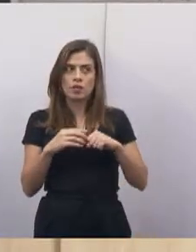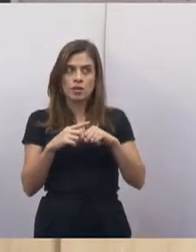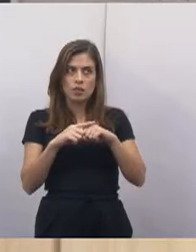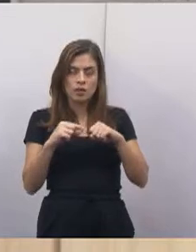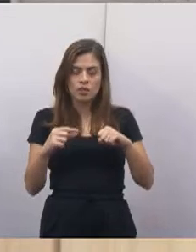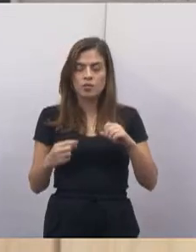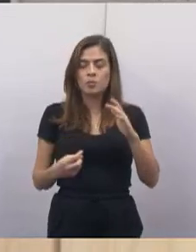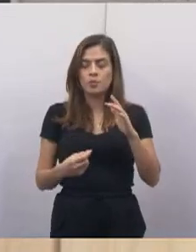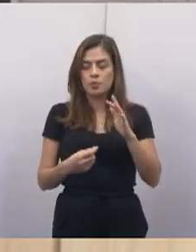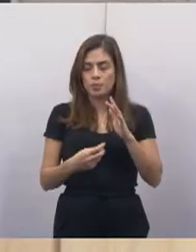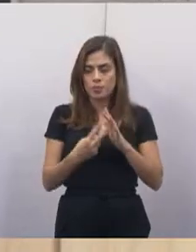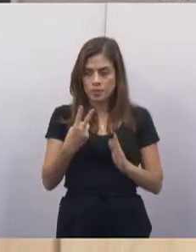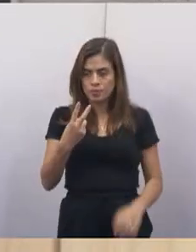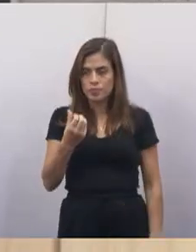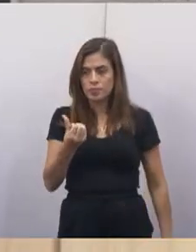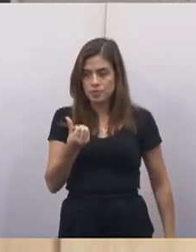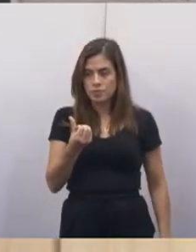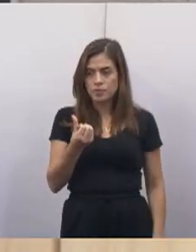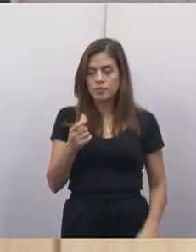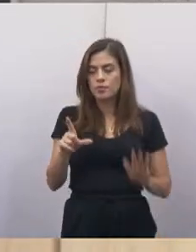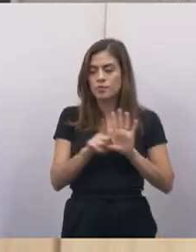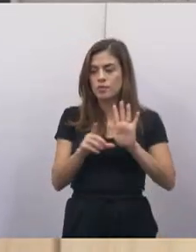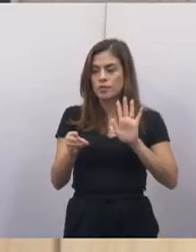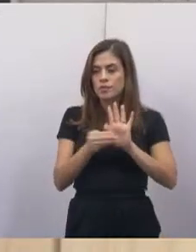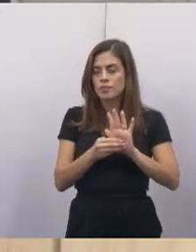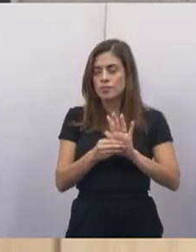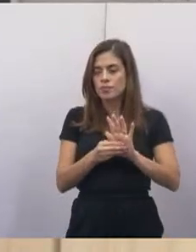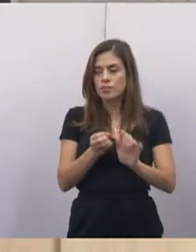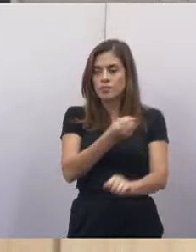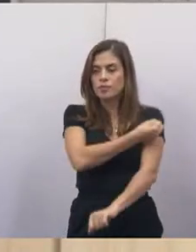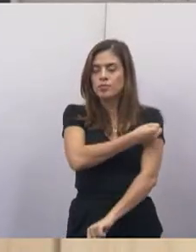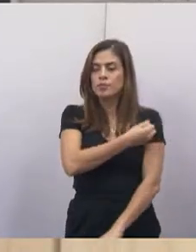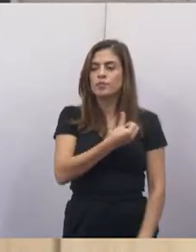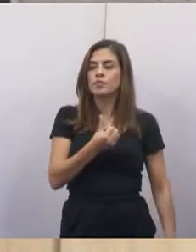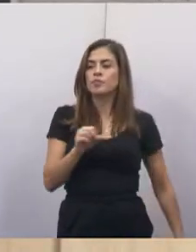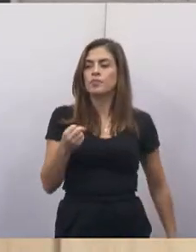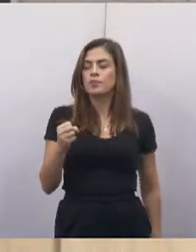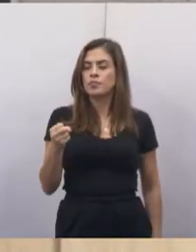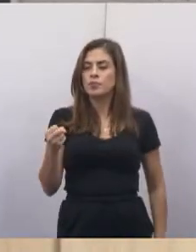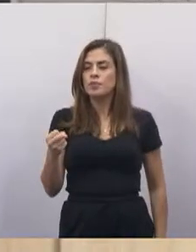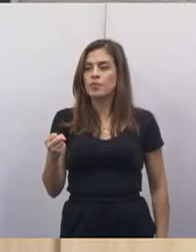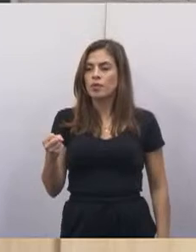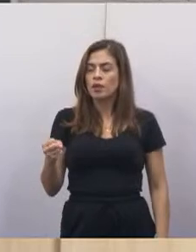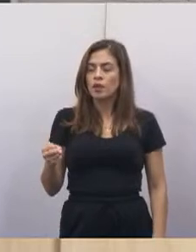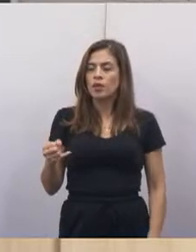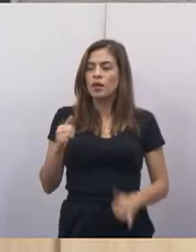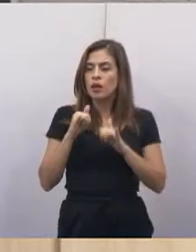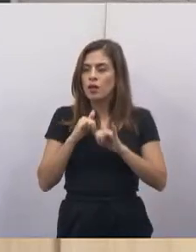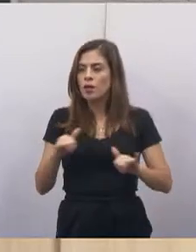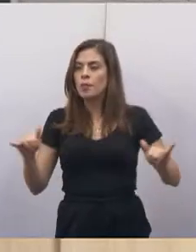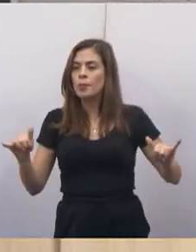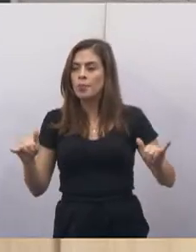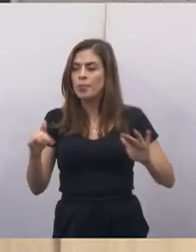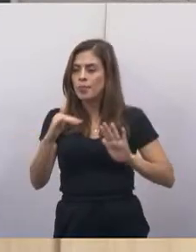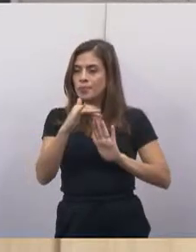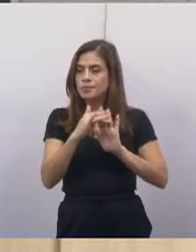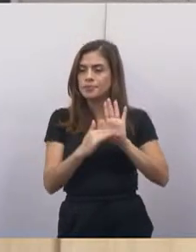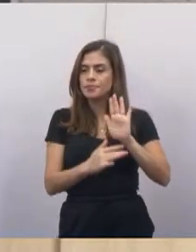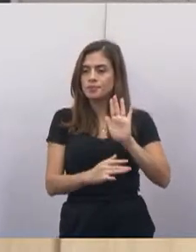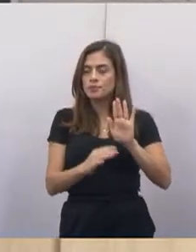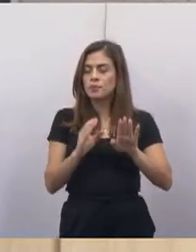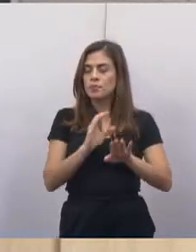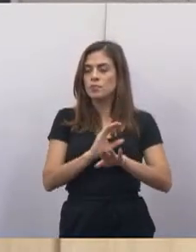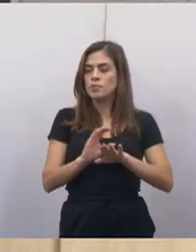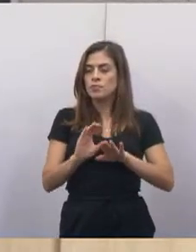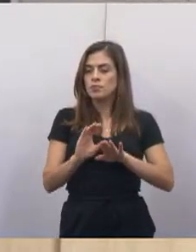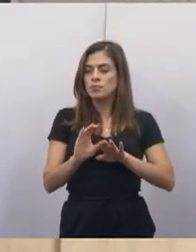número 68, de 17 de dezembro de 2008, que dispõe sobre os códigos de normas e